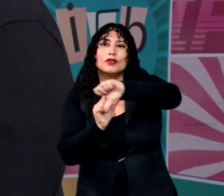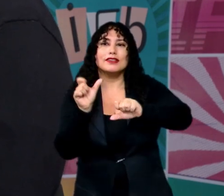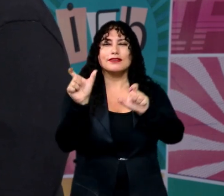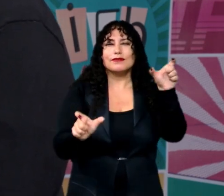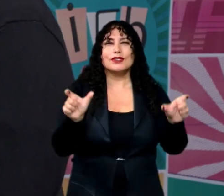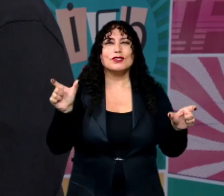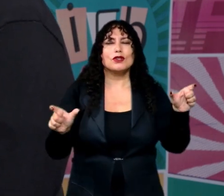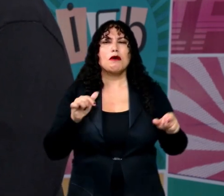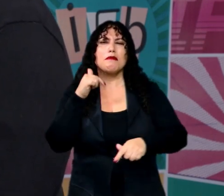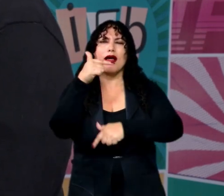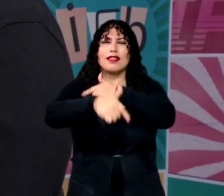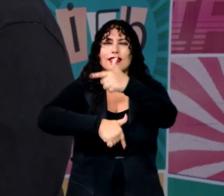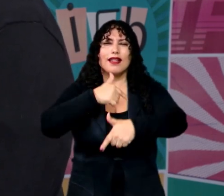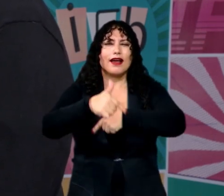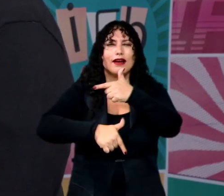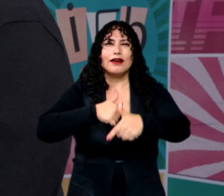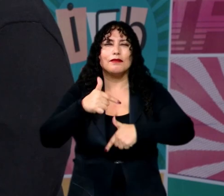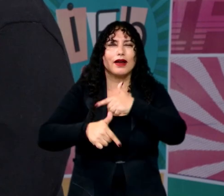pessoas trabalharem